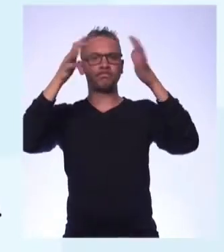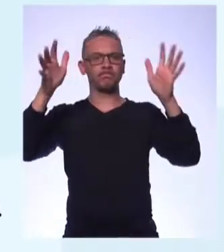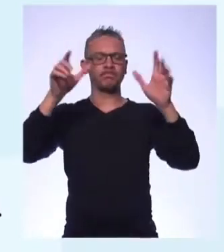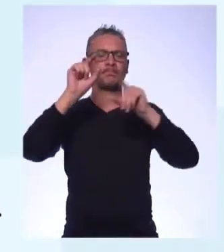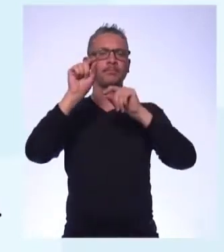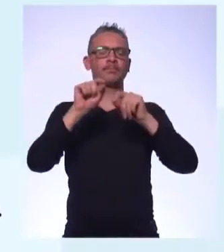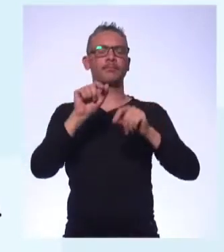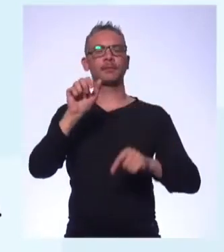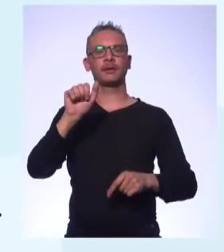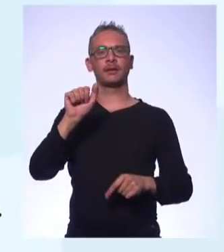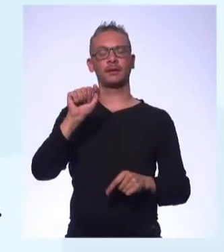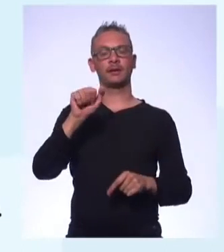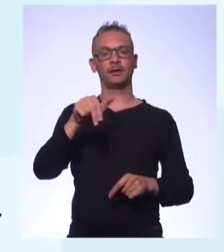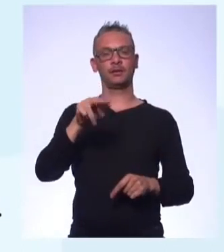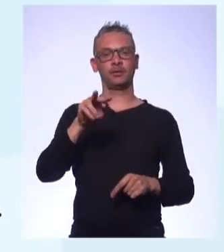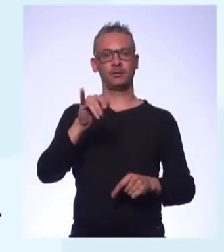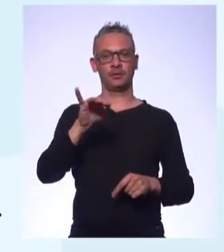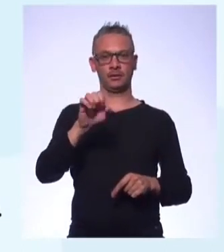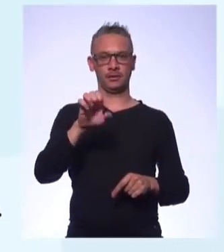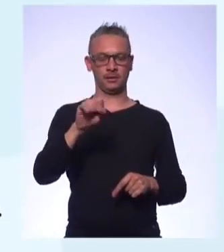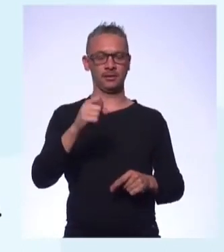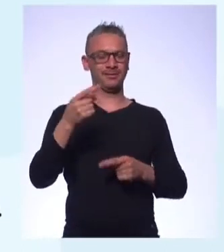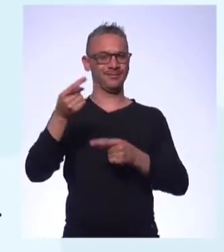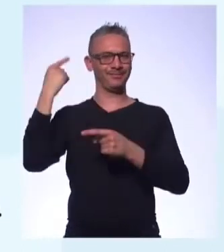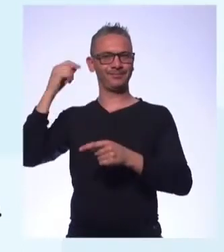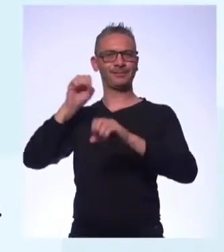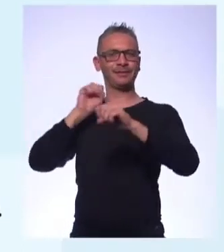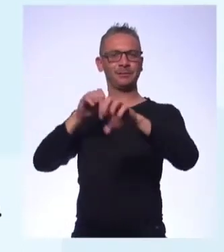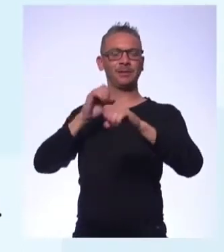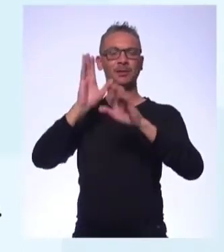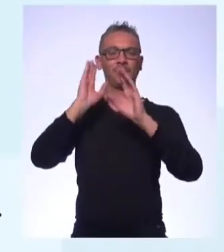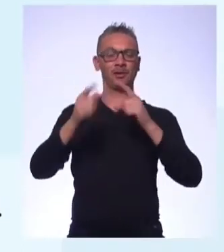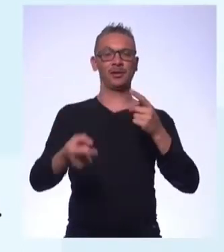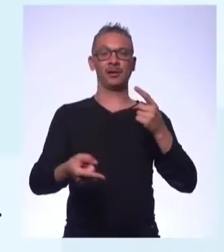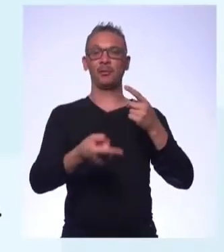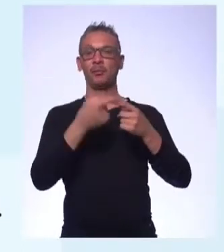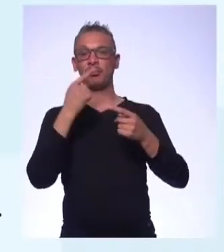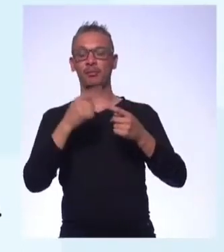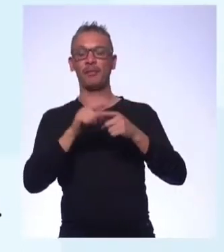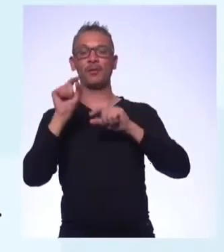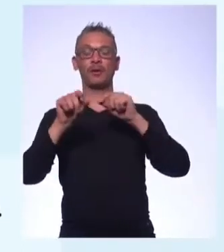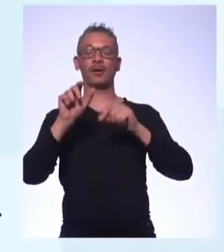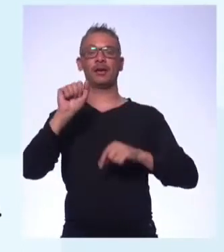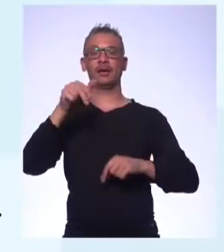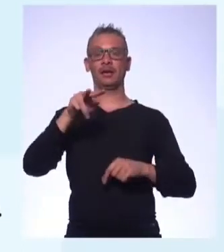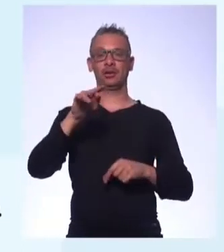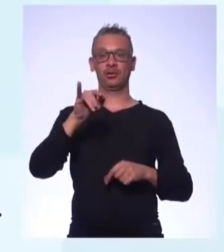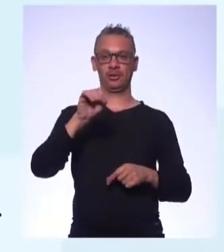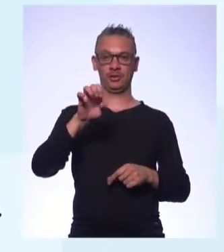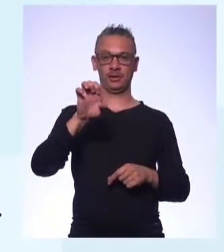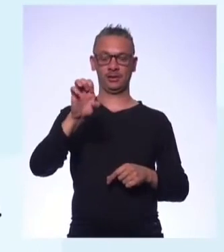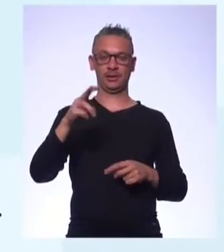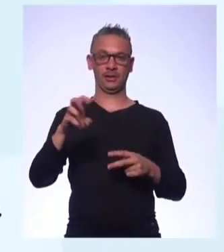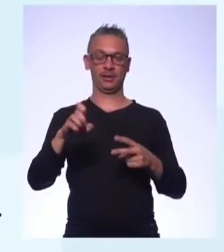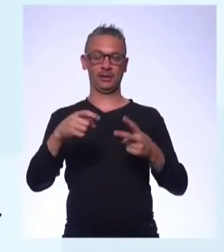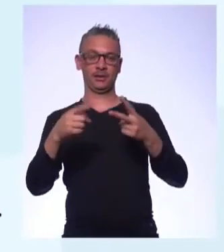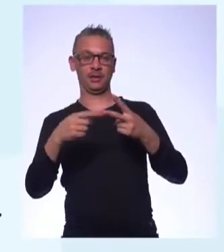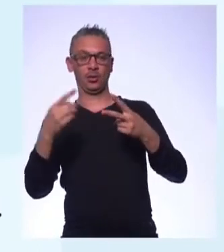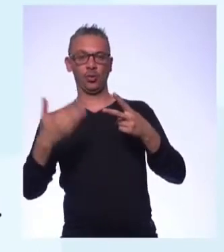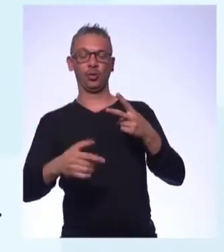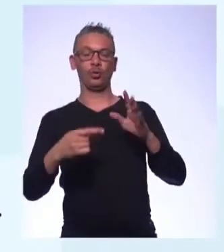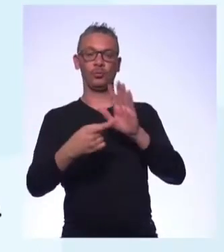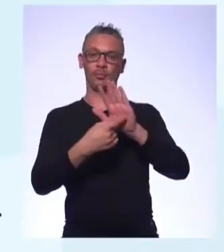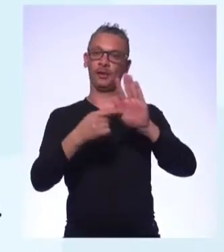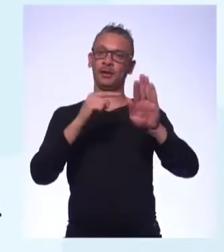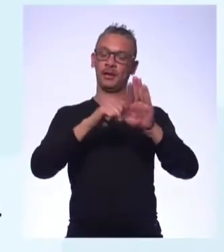antonímia. Lembra que eu falei na aula anterior, na última? Na primeira é antítese, na segunda a gente tem muito mais